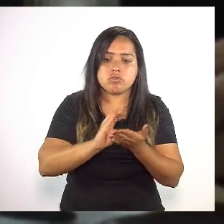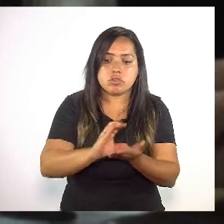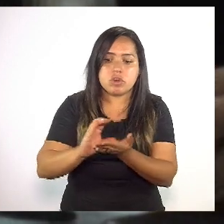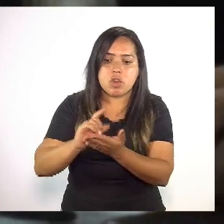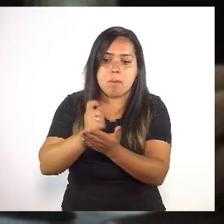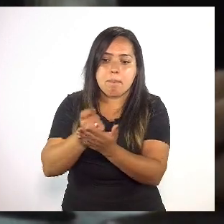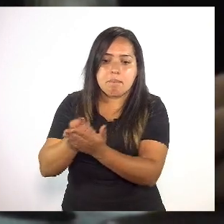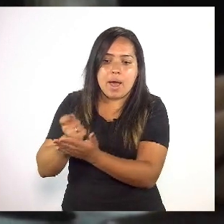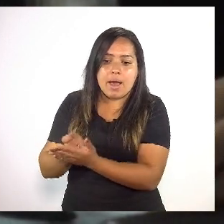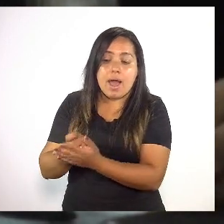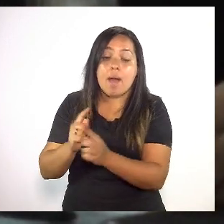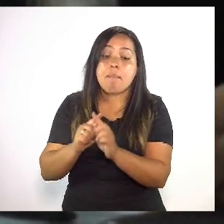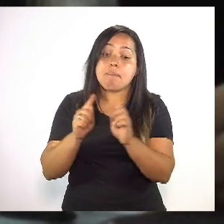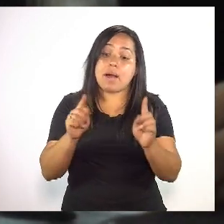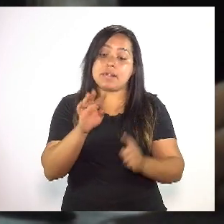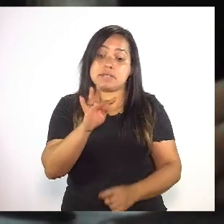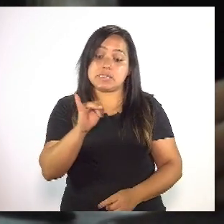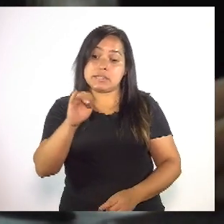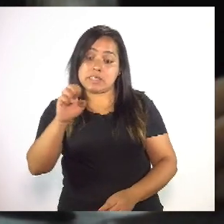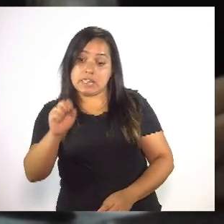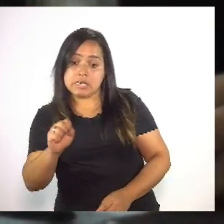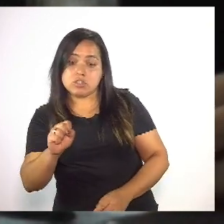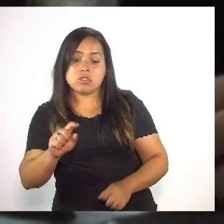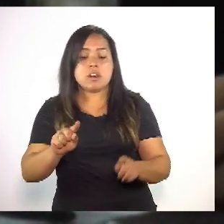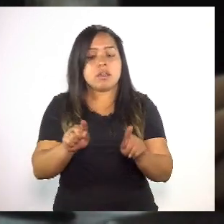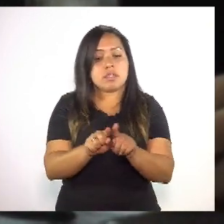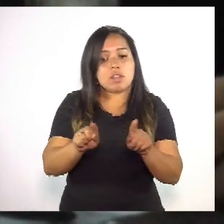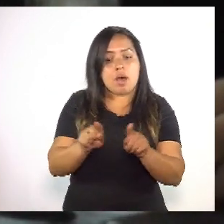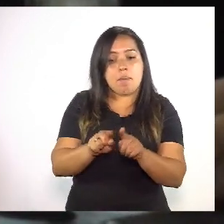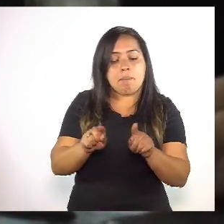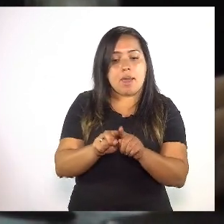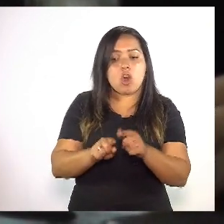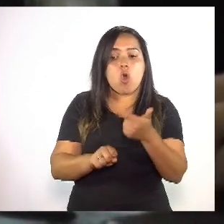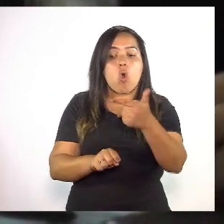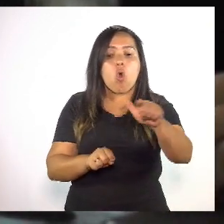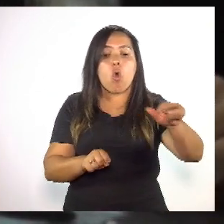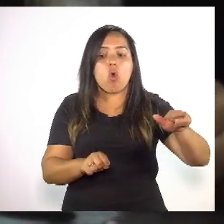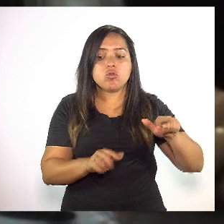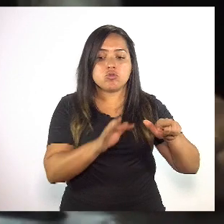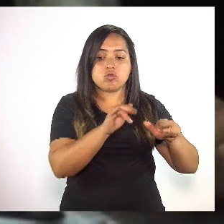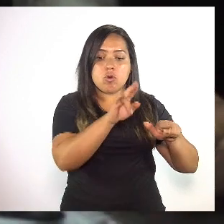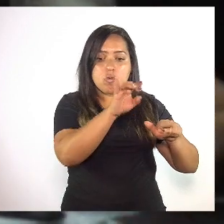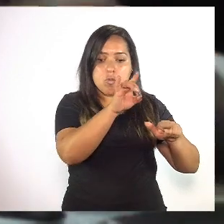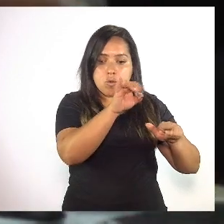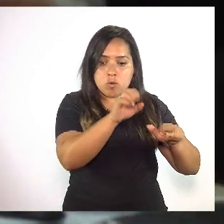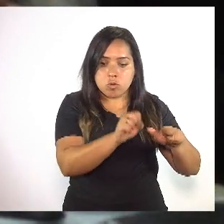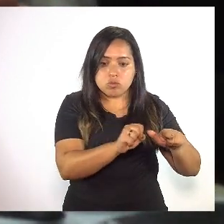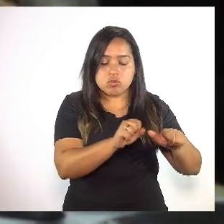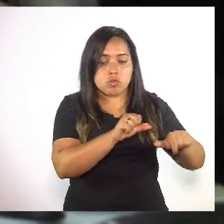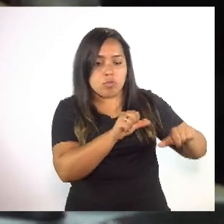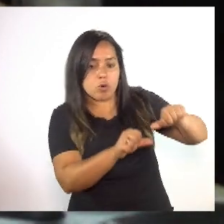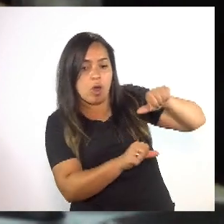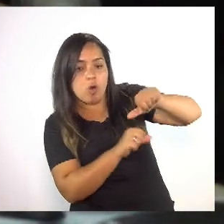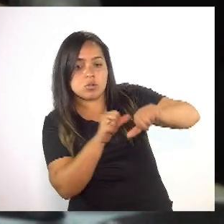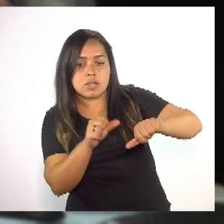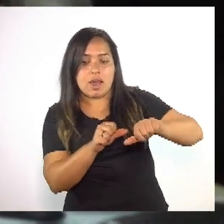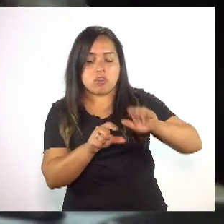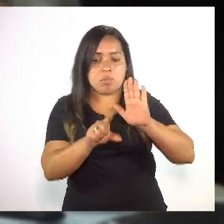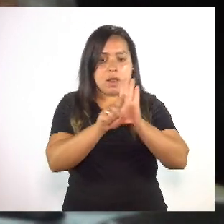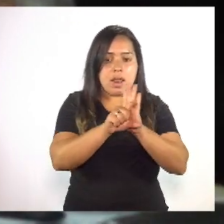que tanto o FEIS quanto os demais fundos que foram alterados pela Lei